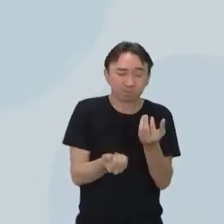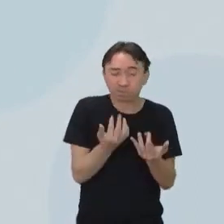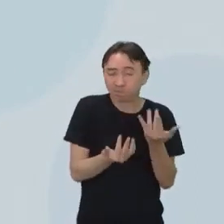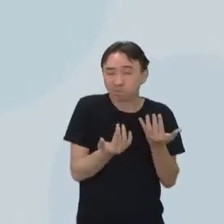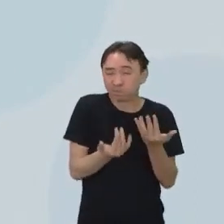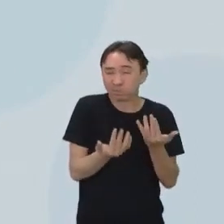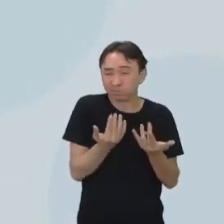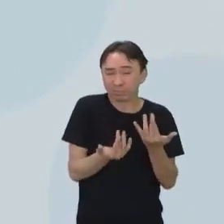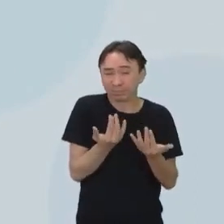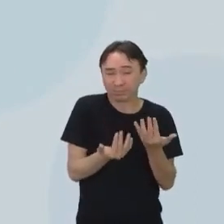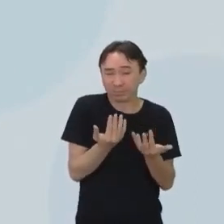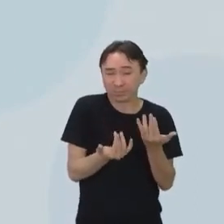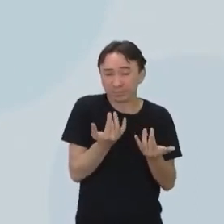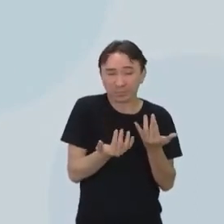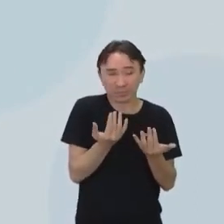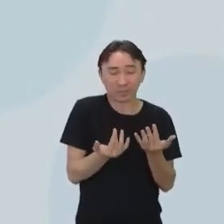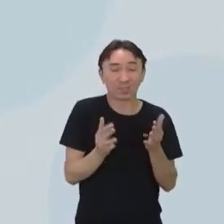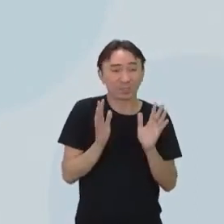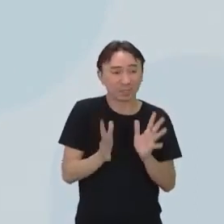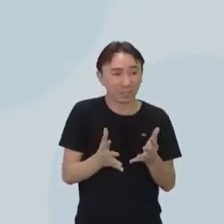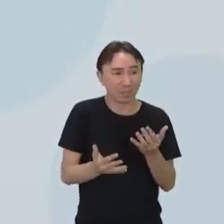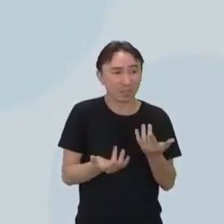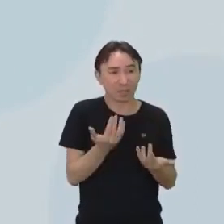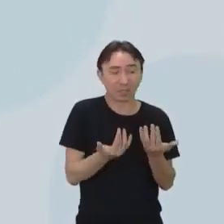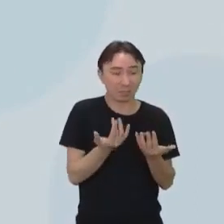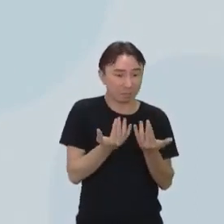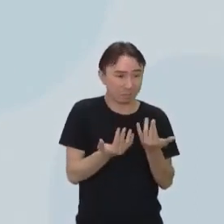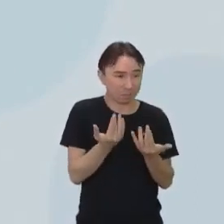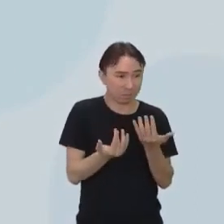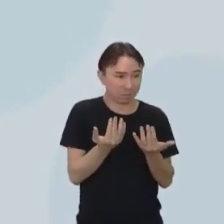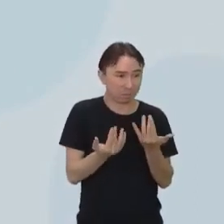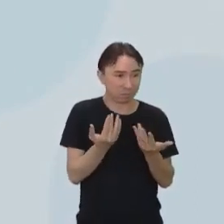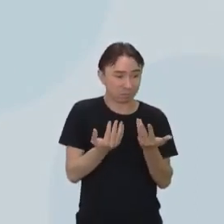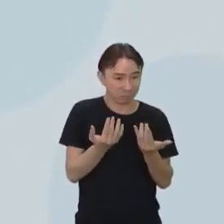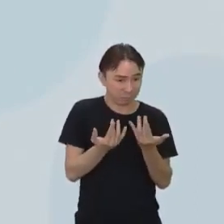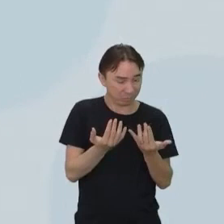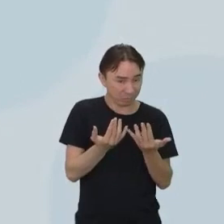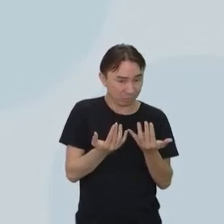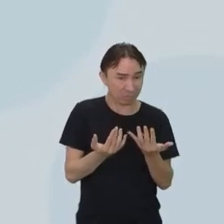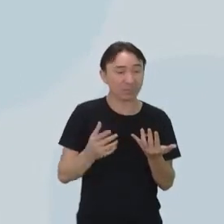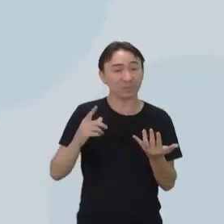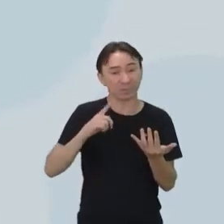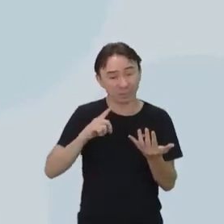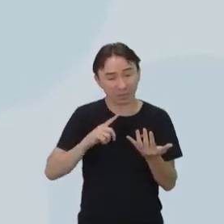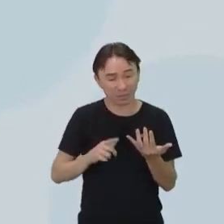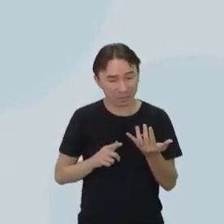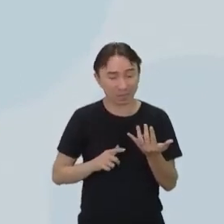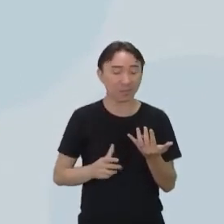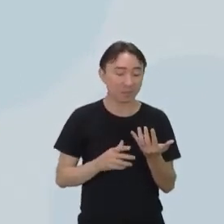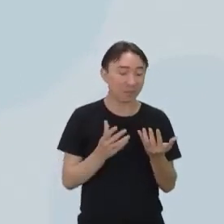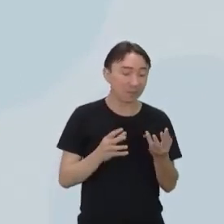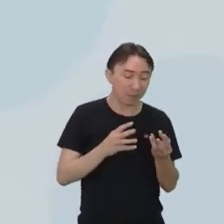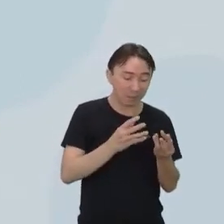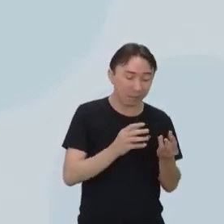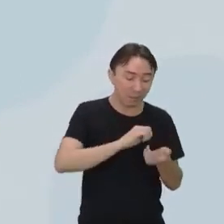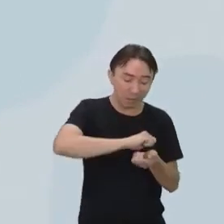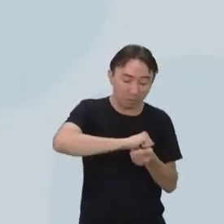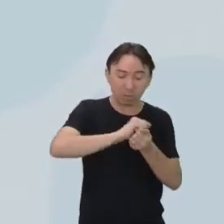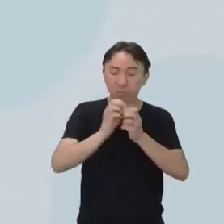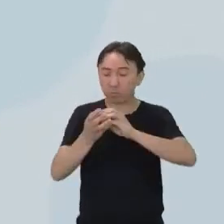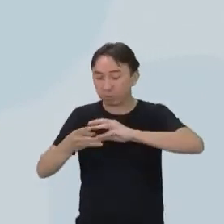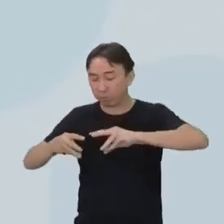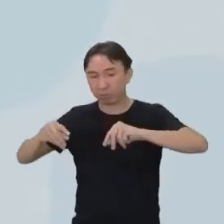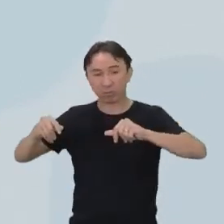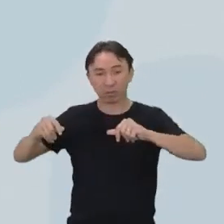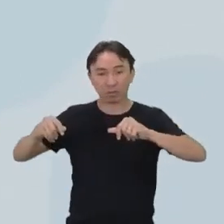vamos falar assim, desse processo de queima do calcário. É obtido aqui aquilo que a gente chama de cal, e também